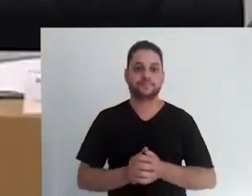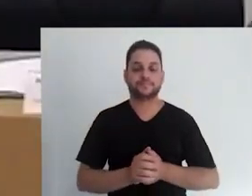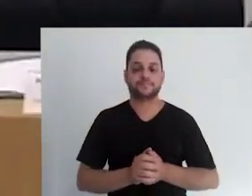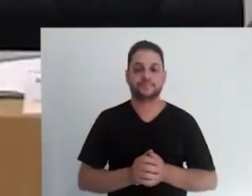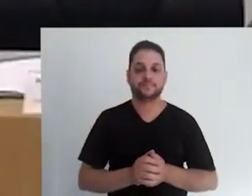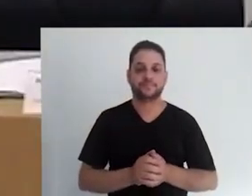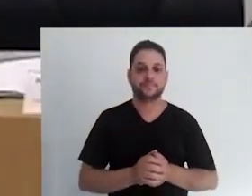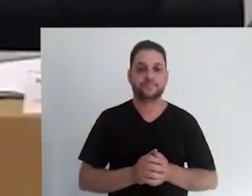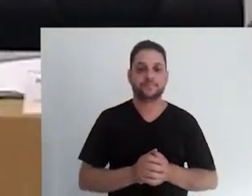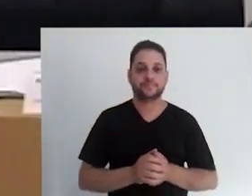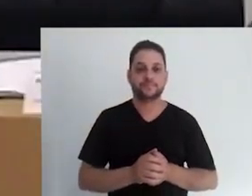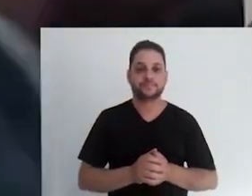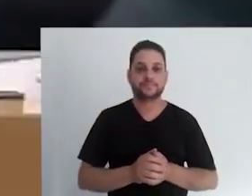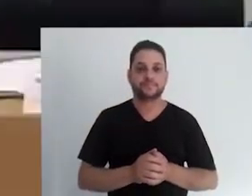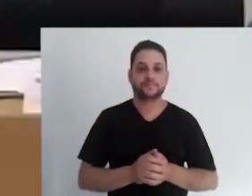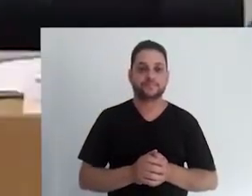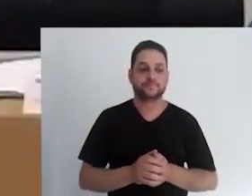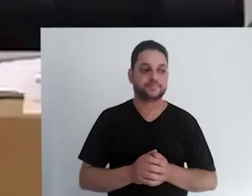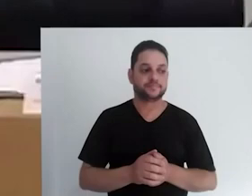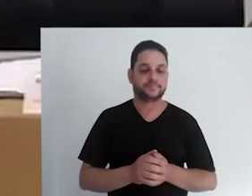Obrigada.